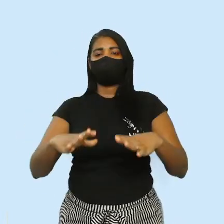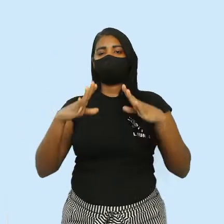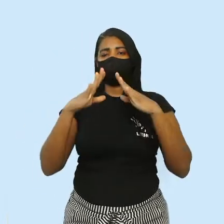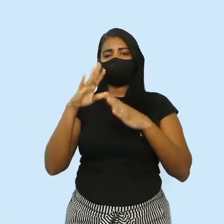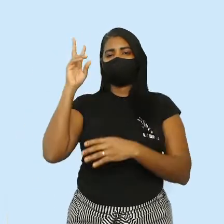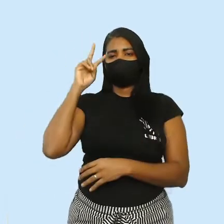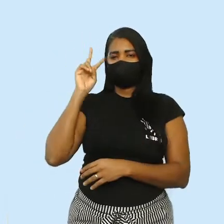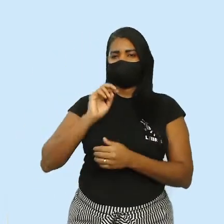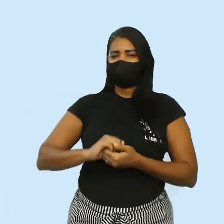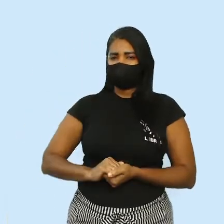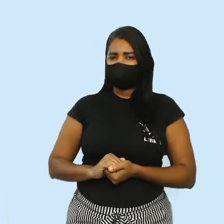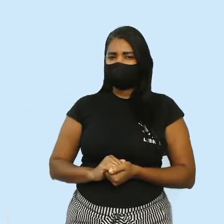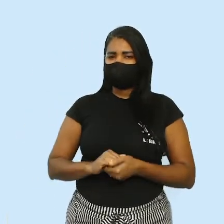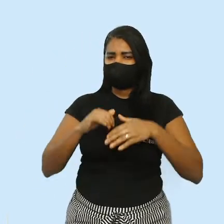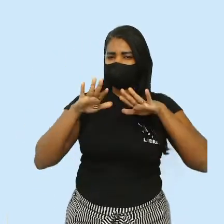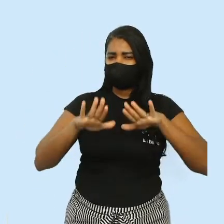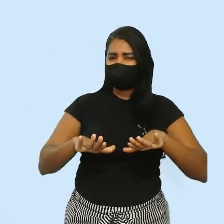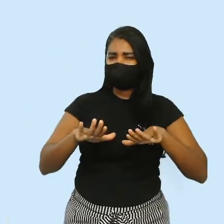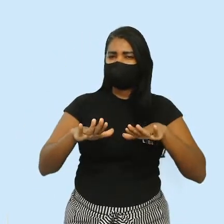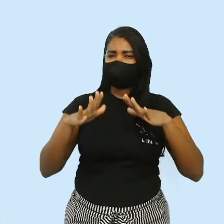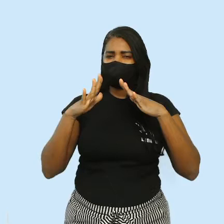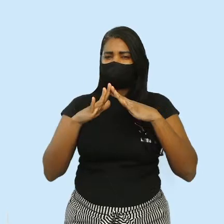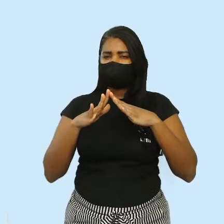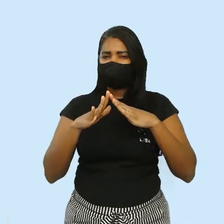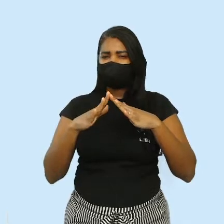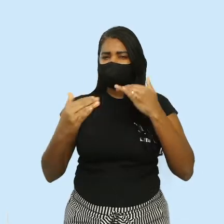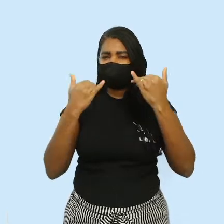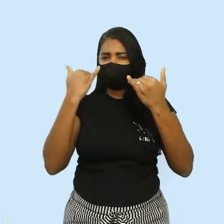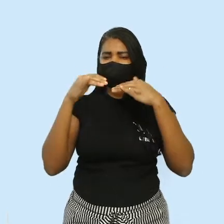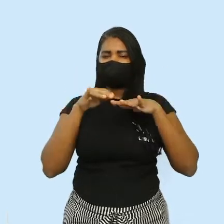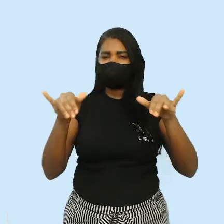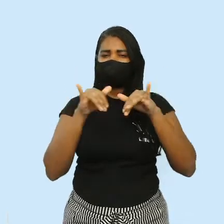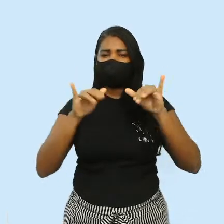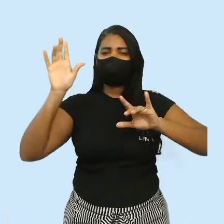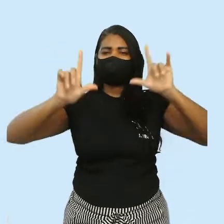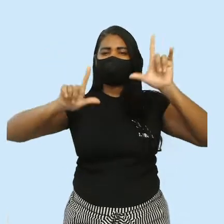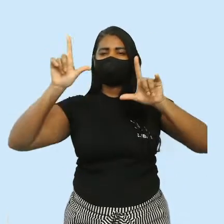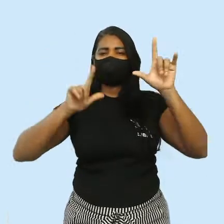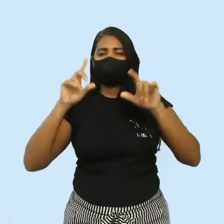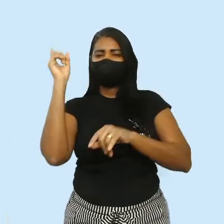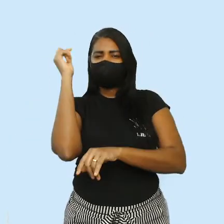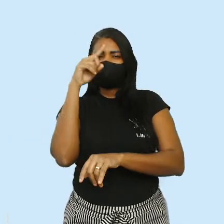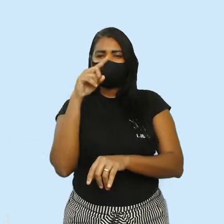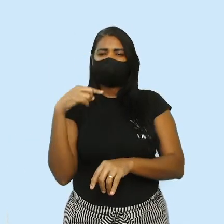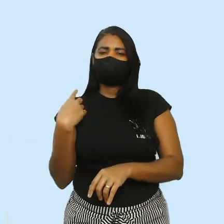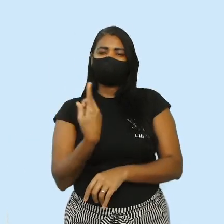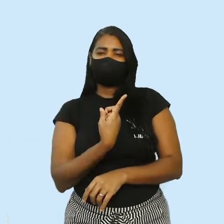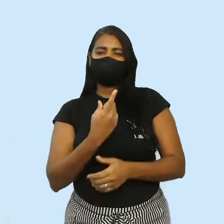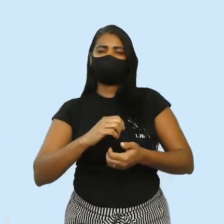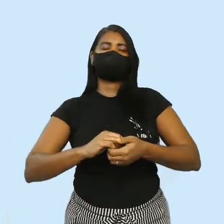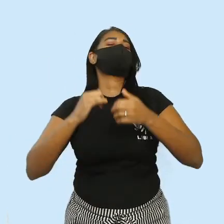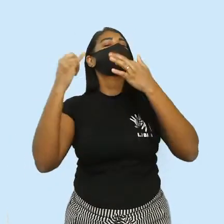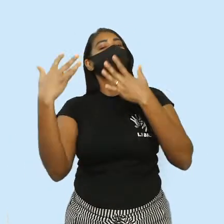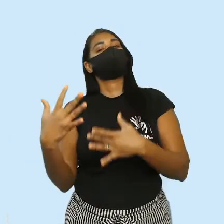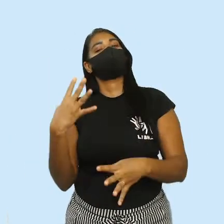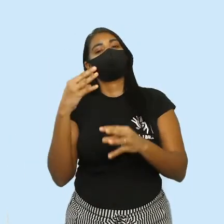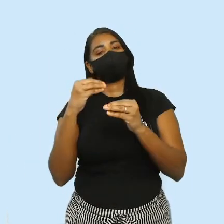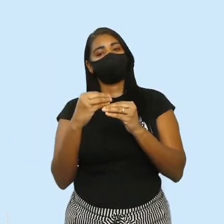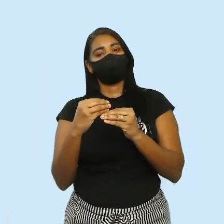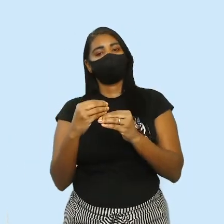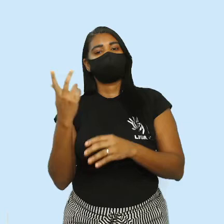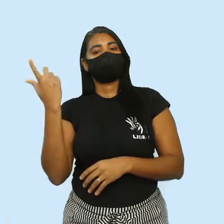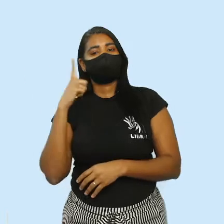lembra? Ficar dentro de casa, só vendo as notícias na televisão. Você lembra o quanto foi aterrorizante? Então, aqueles artistas